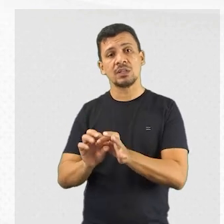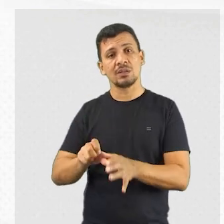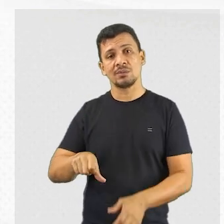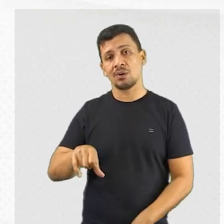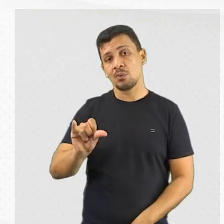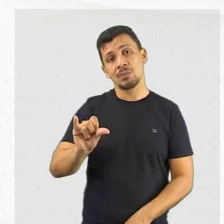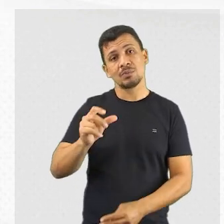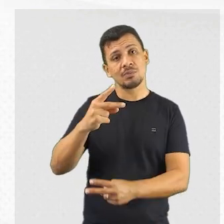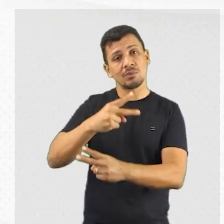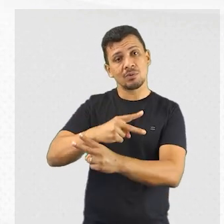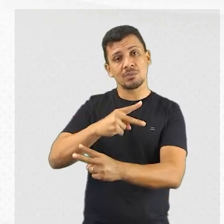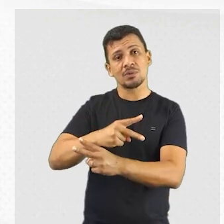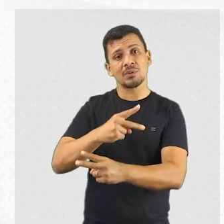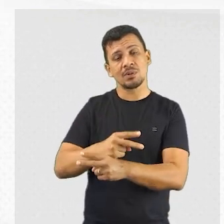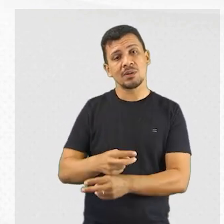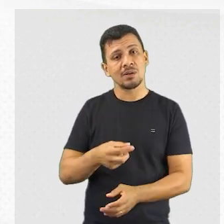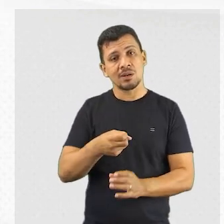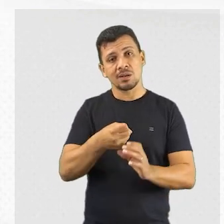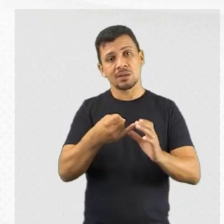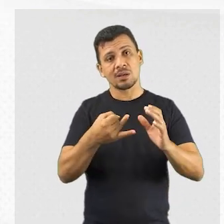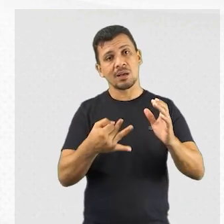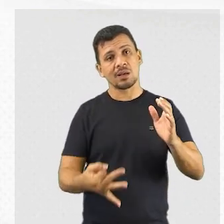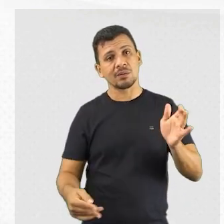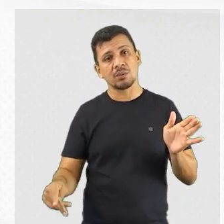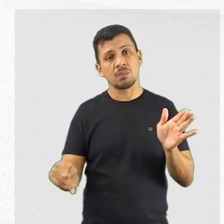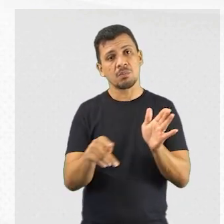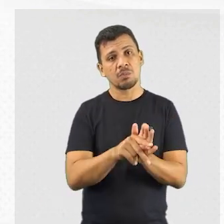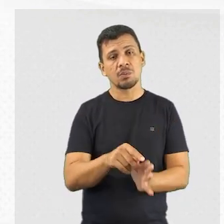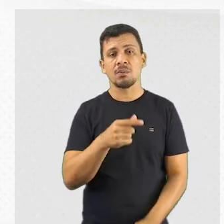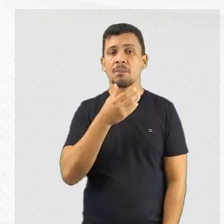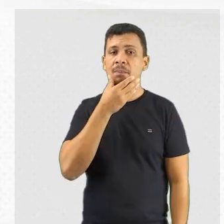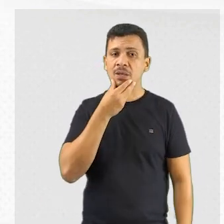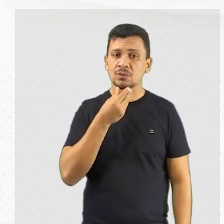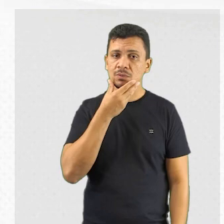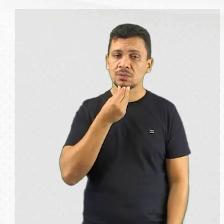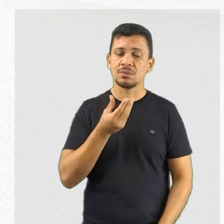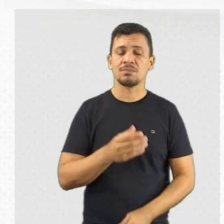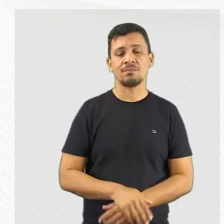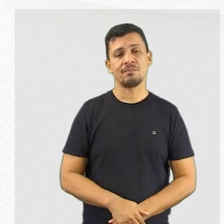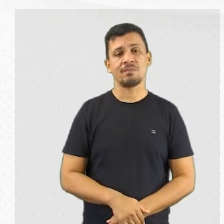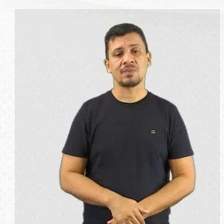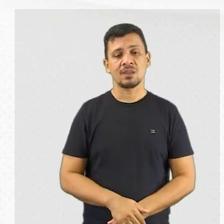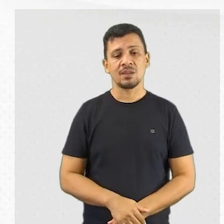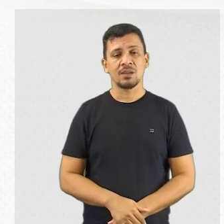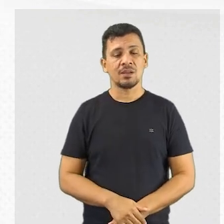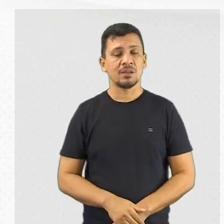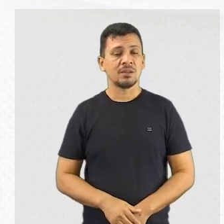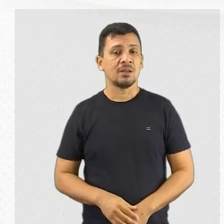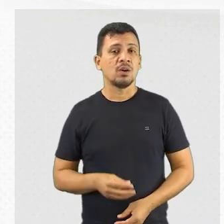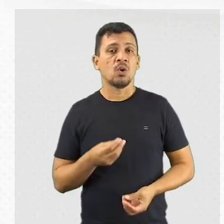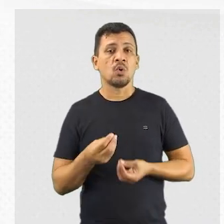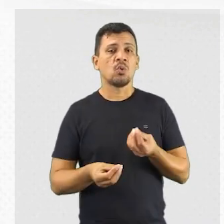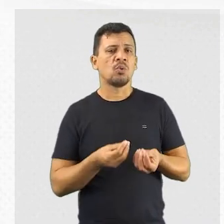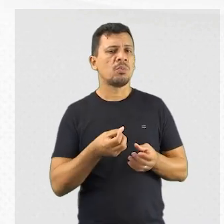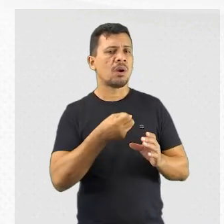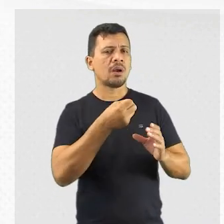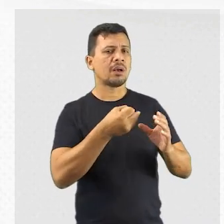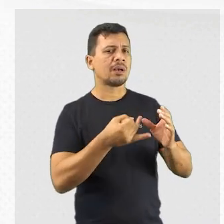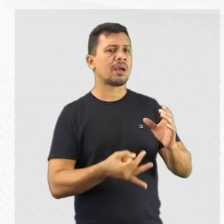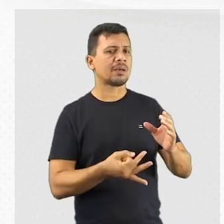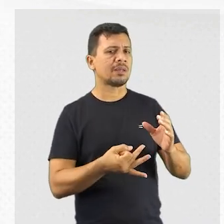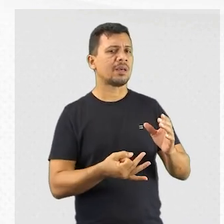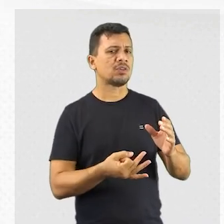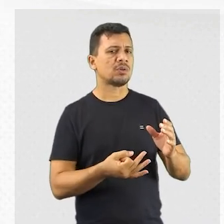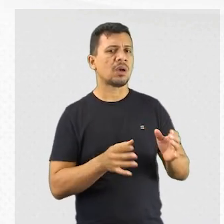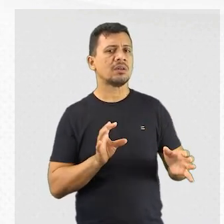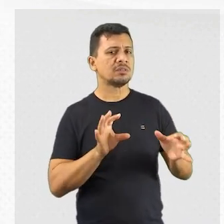Y, que é o cromossomo que dá características do sexo masculino. E ao contrário, né, das características do gene